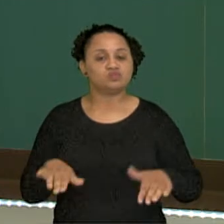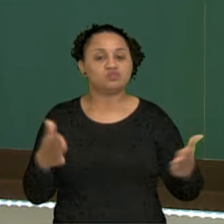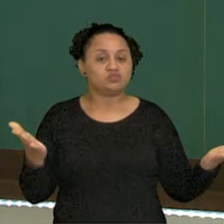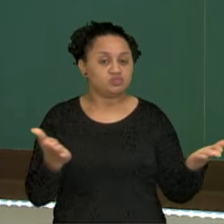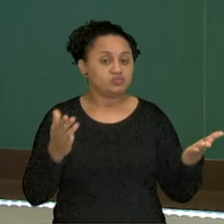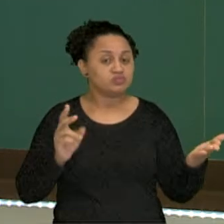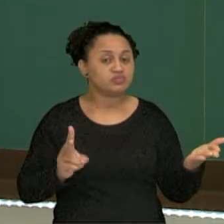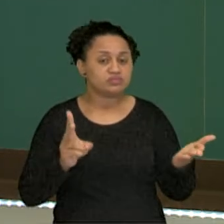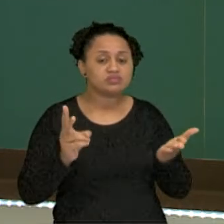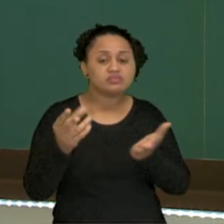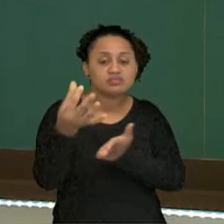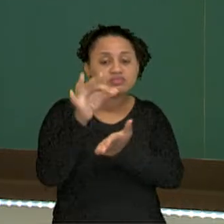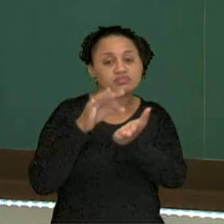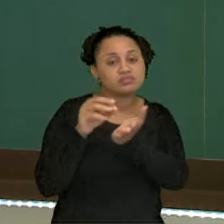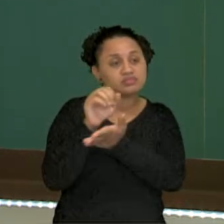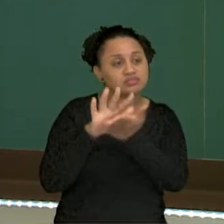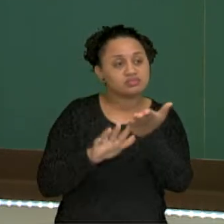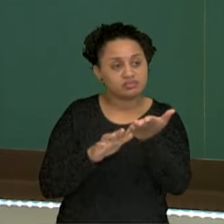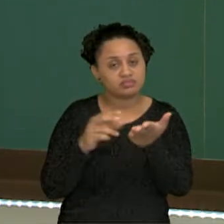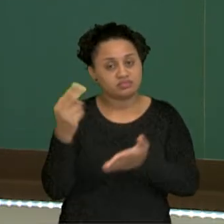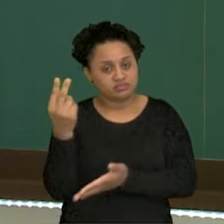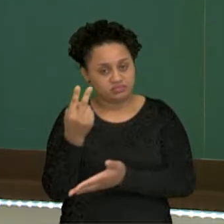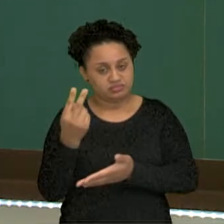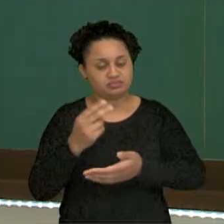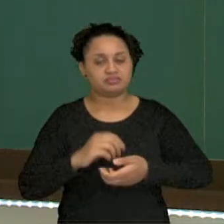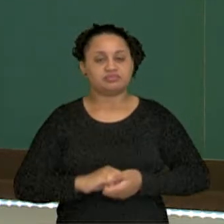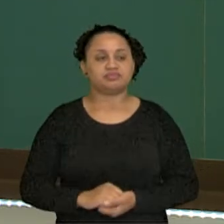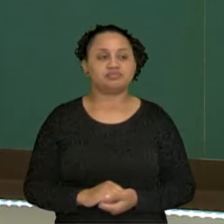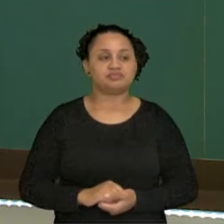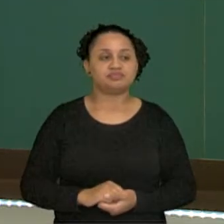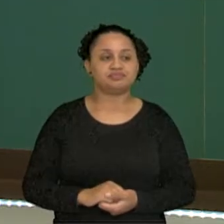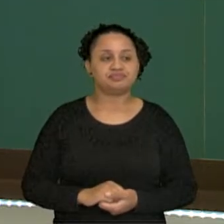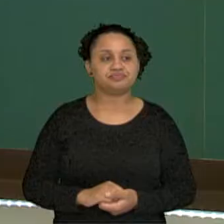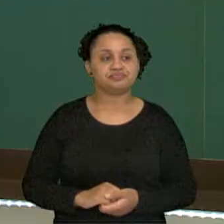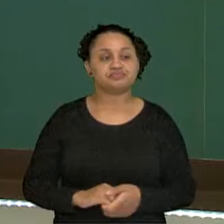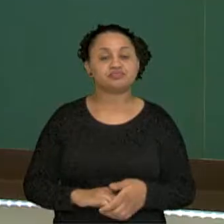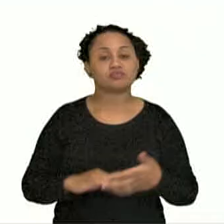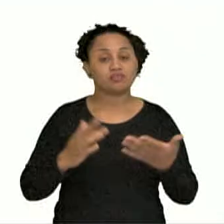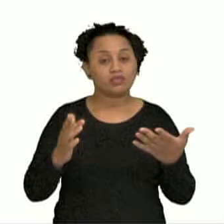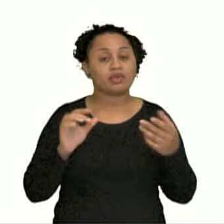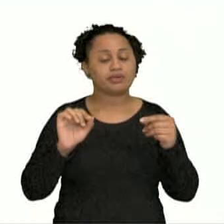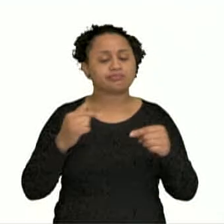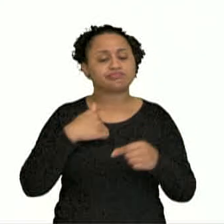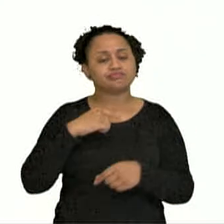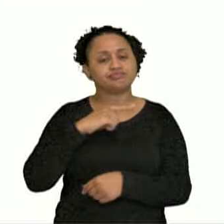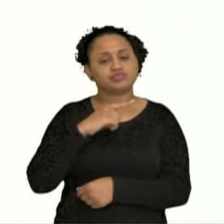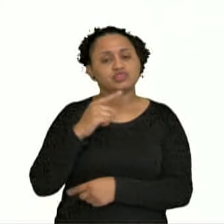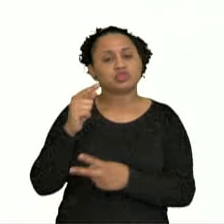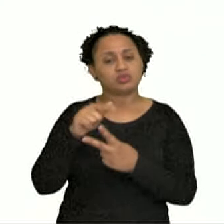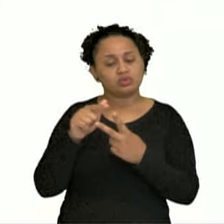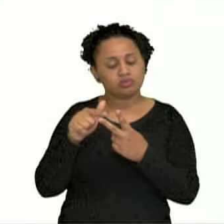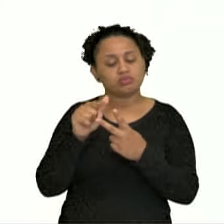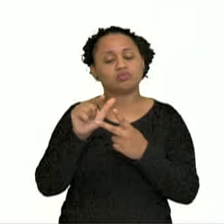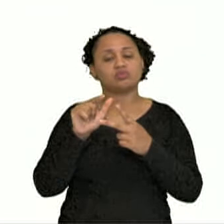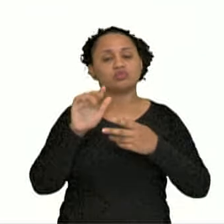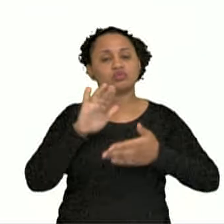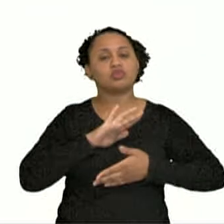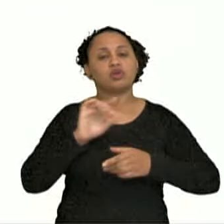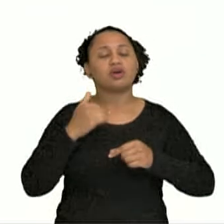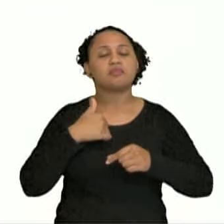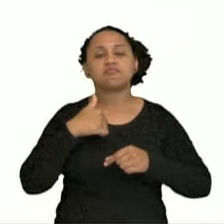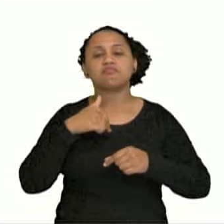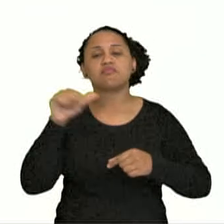Voltamos. Vamos para a correção da nossa atividade 2? Releia. Eu tinha 2 motivos muito